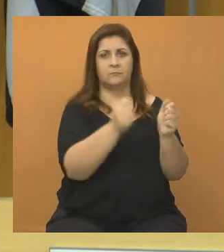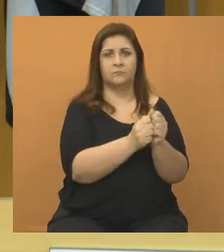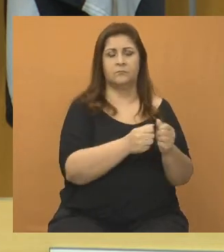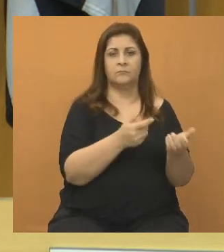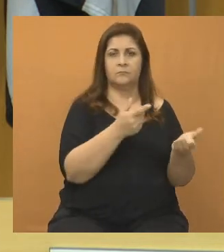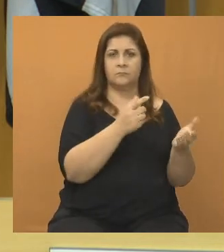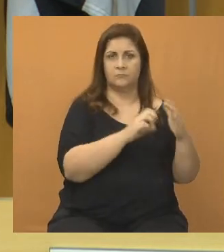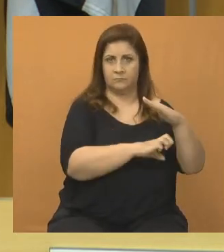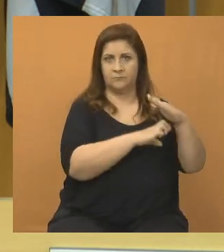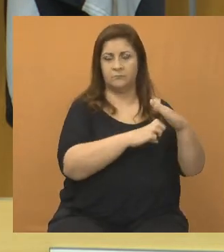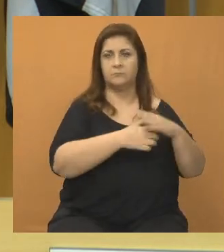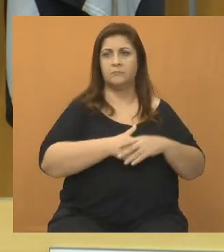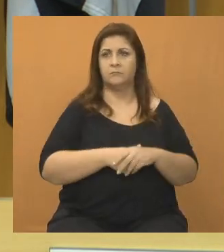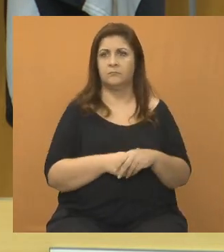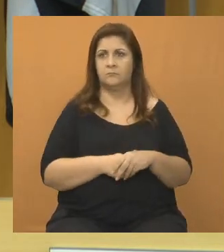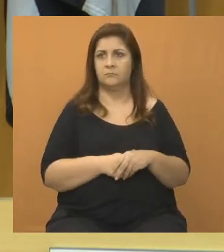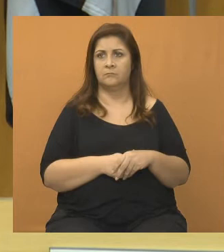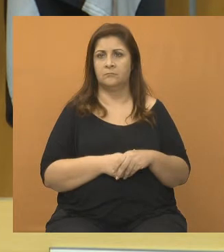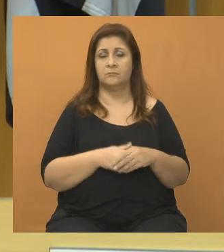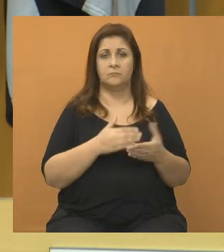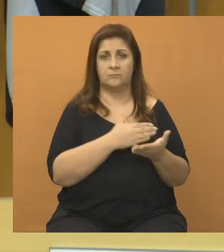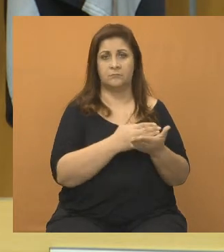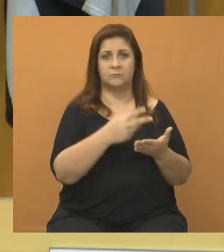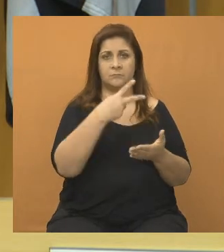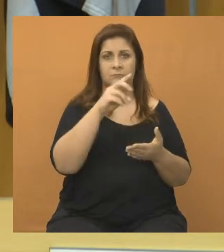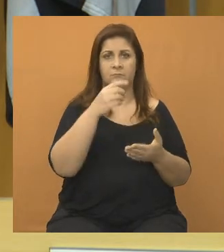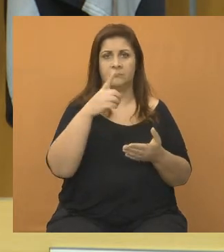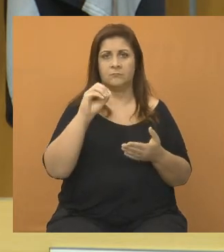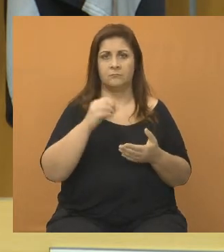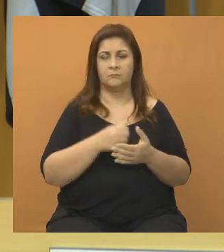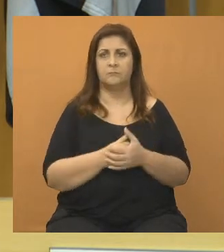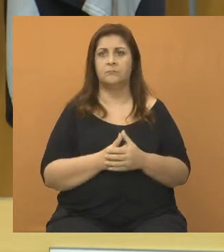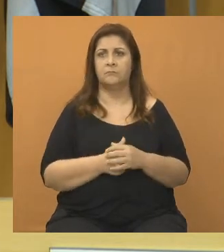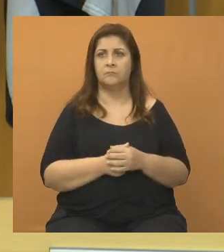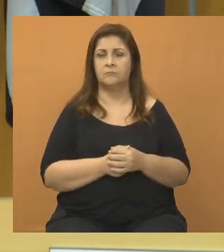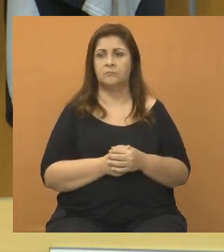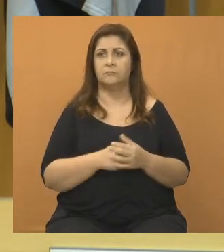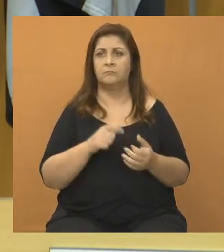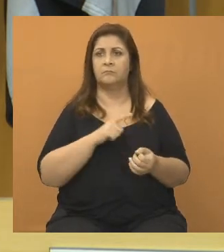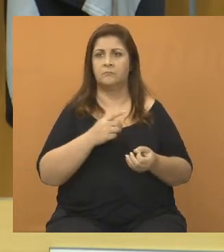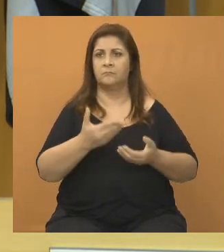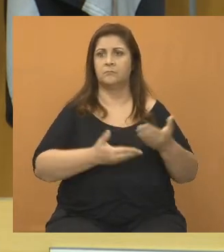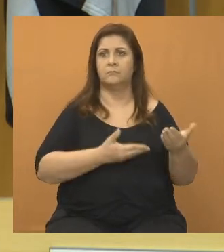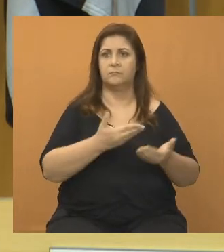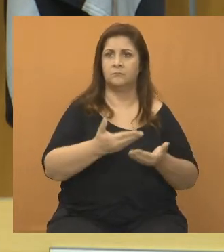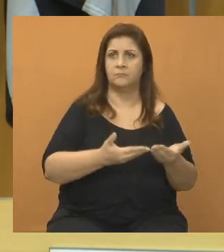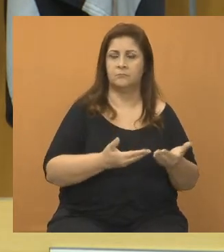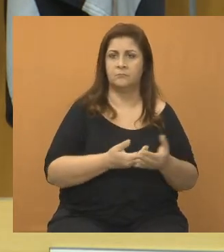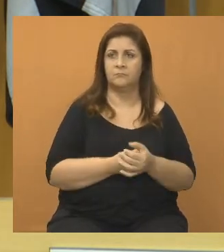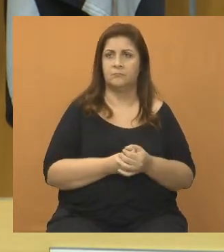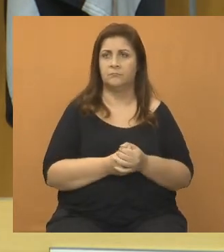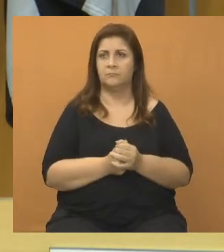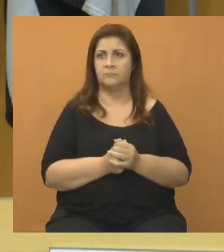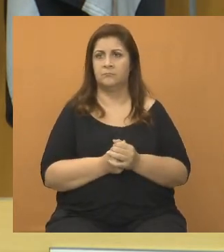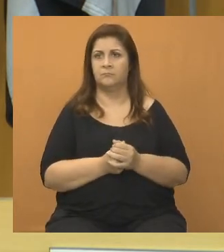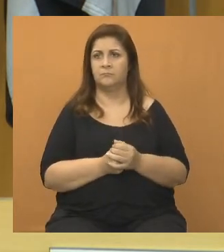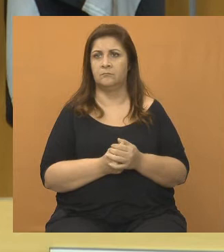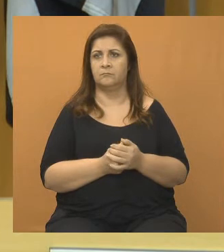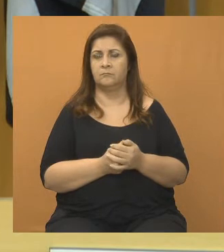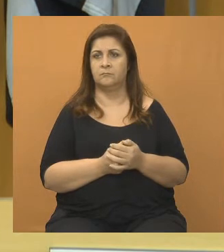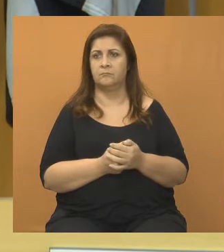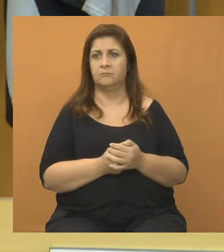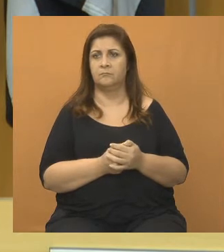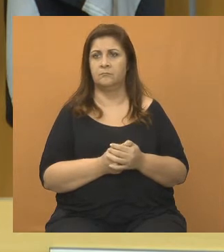de 2010, né, que rege essa PPP, onde que você tem os serviços a gente paga em